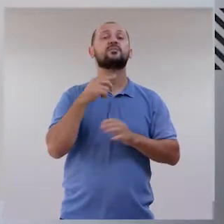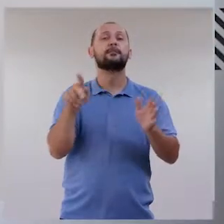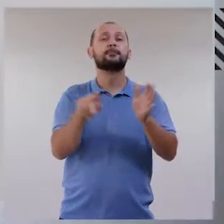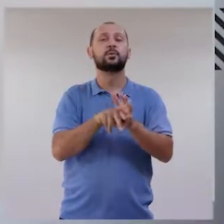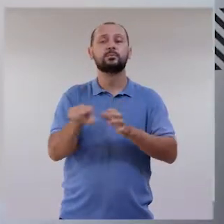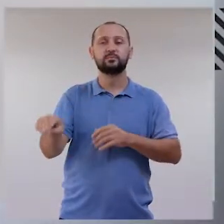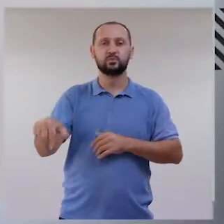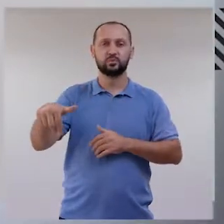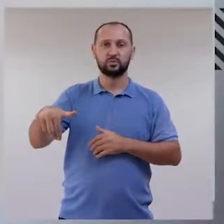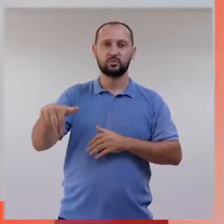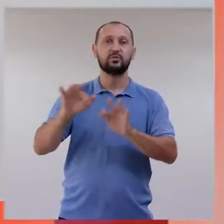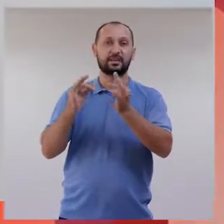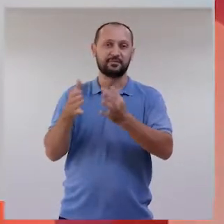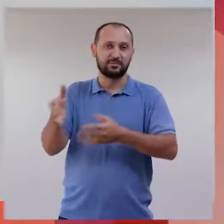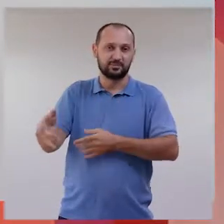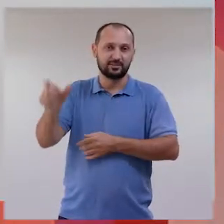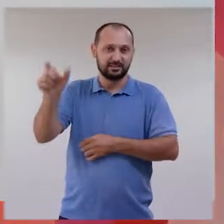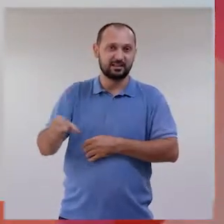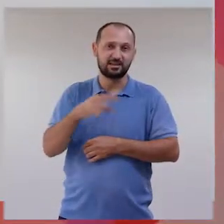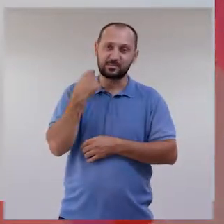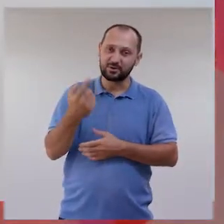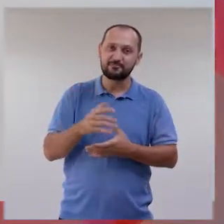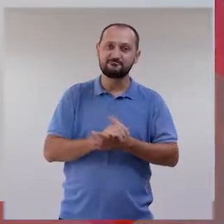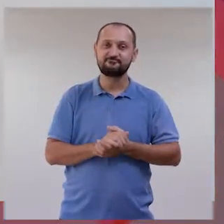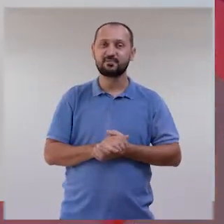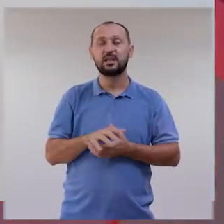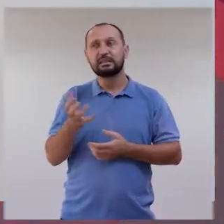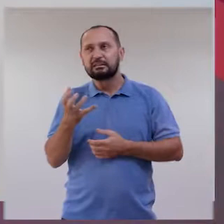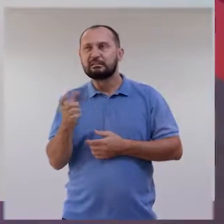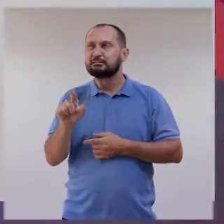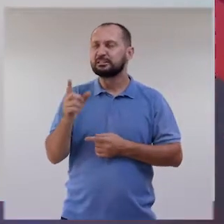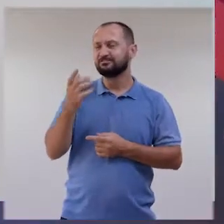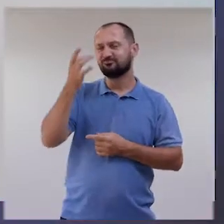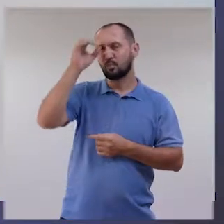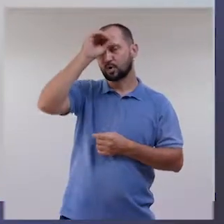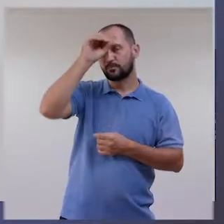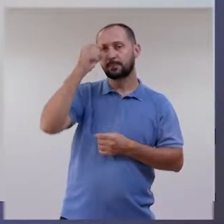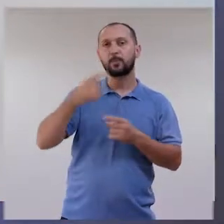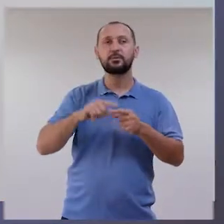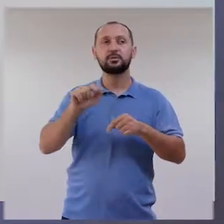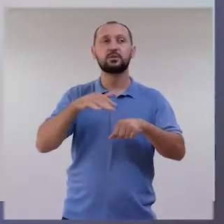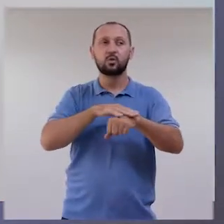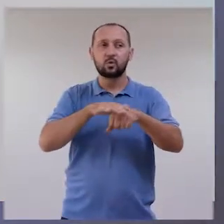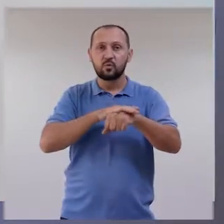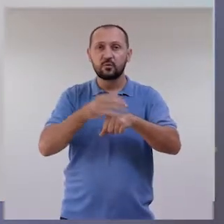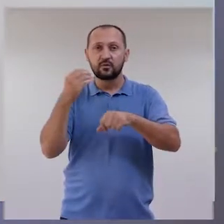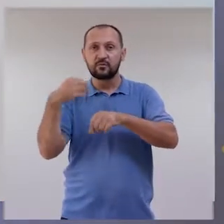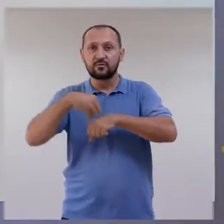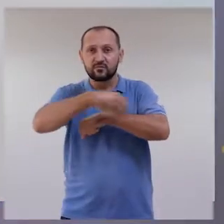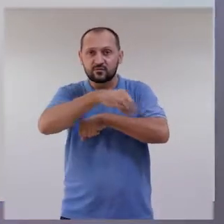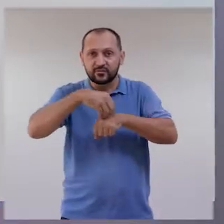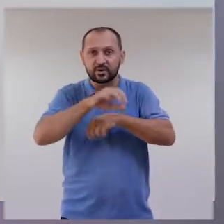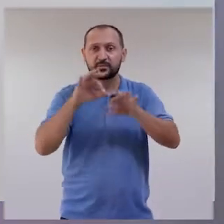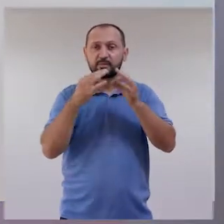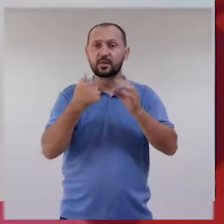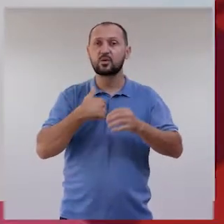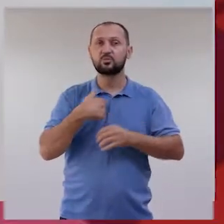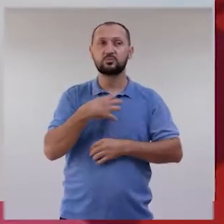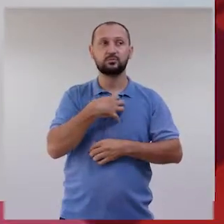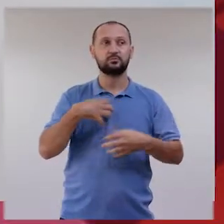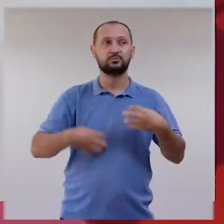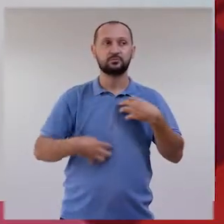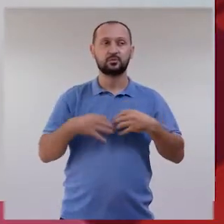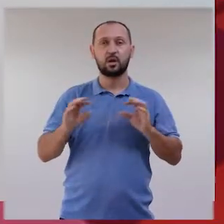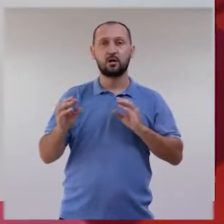a vontade da pessoa que foi a óbito, né? Porque quando você conversa com a família e deixa claro em vida, olha, eu